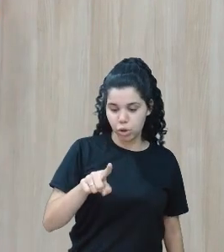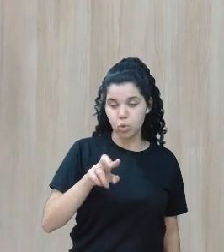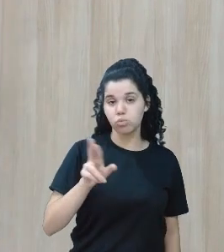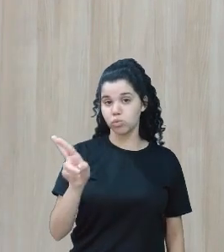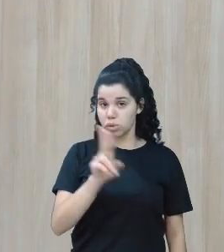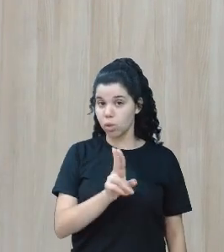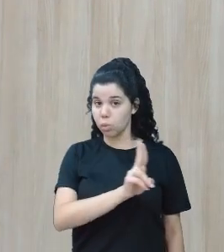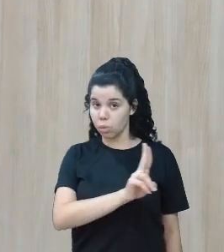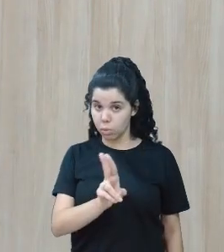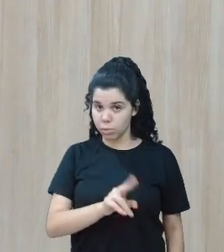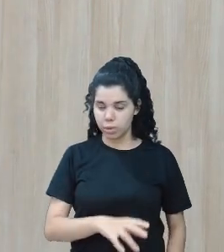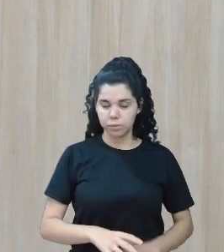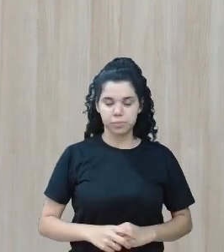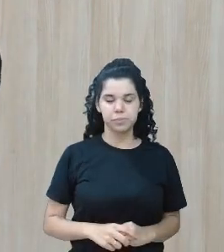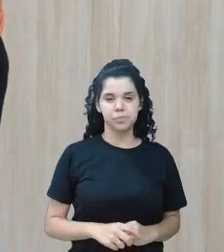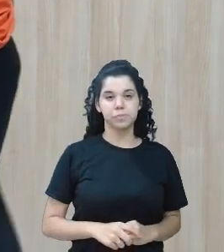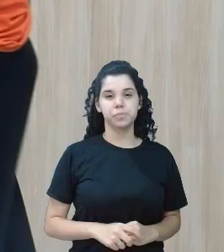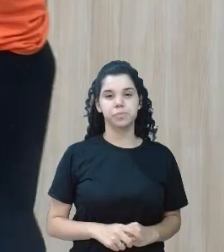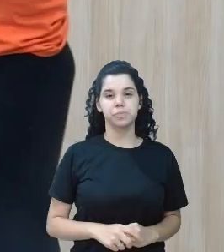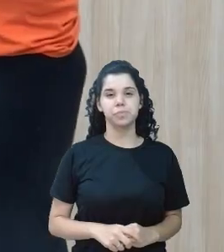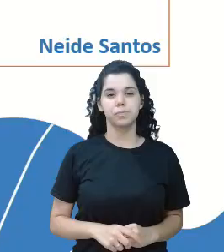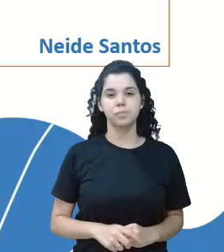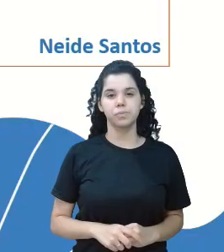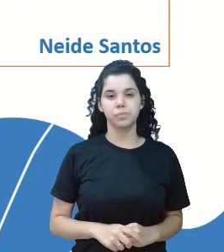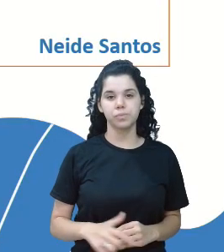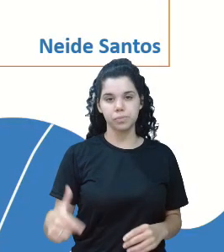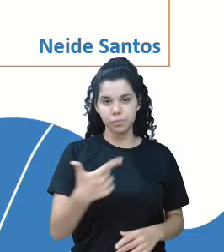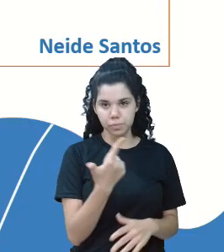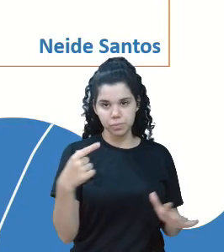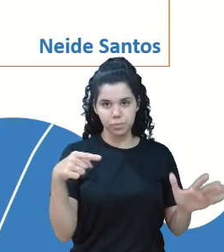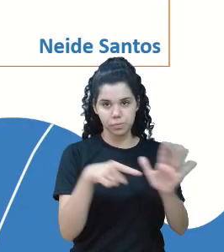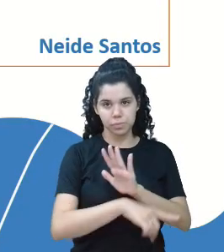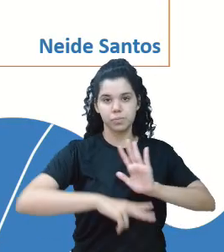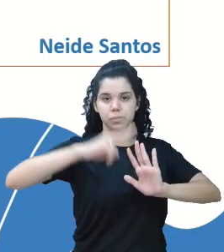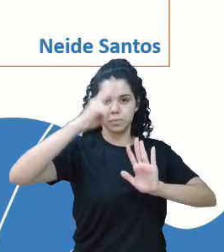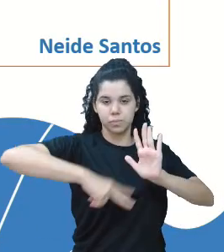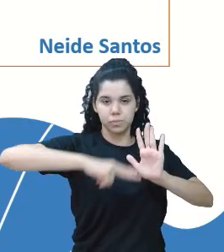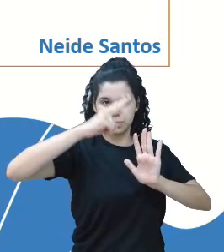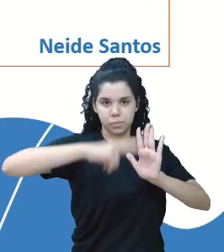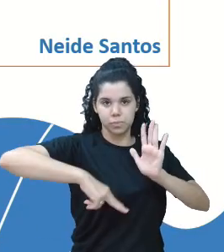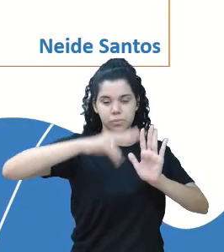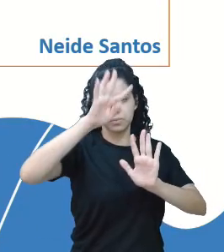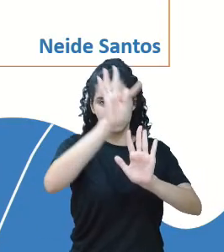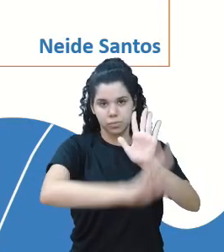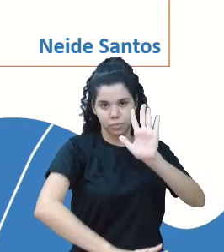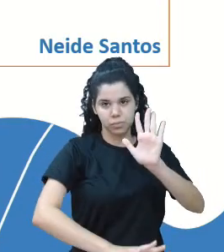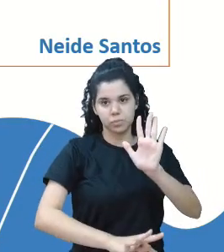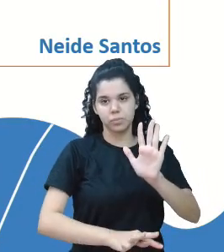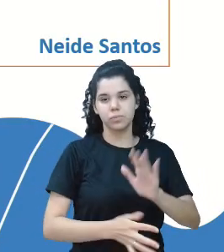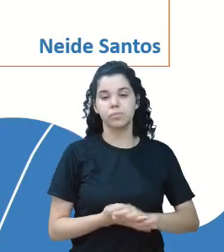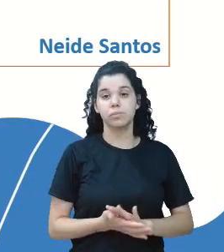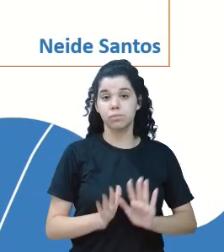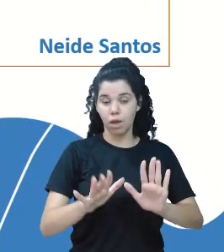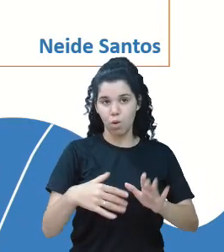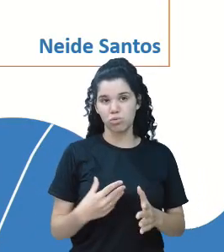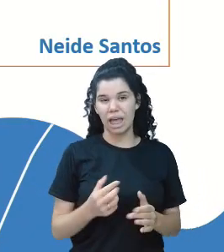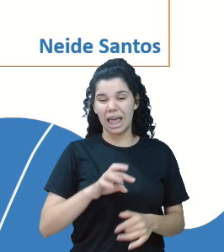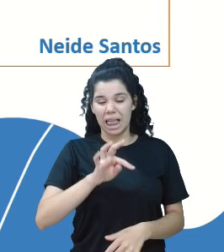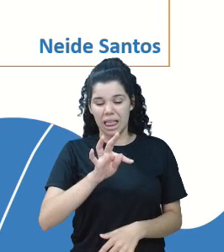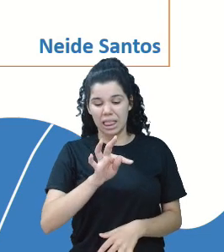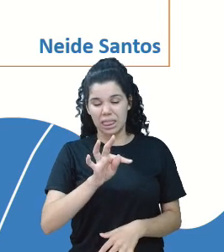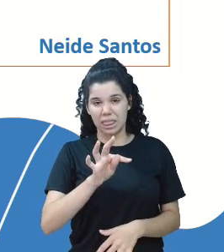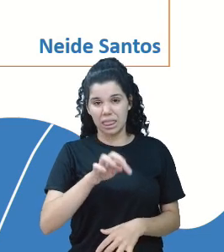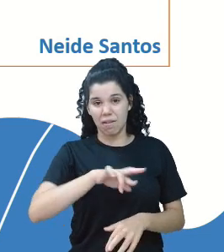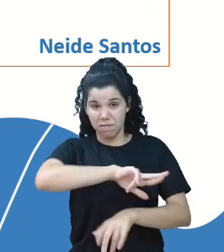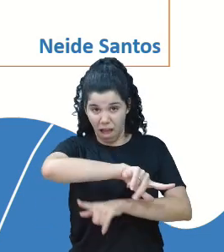tá? Próxima questão. Leia os textos abaixo. Eu coloquei os textos, mas é um texto só, tá,